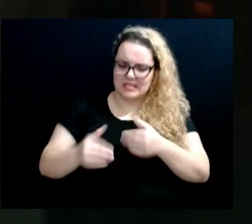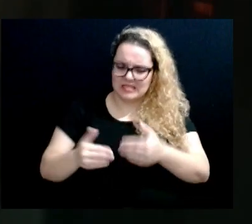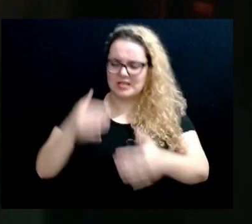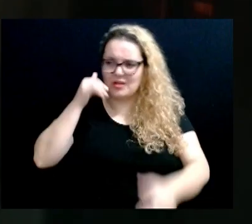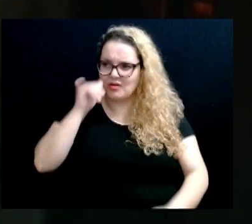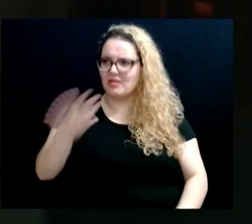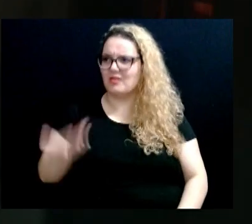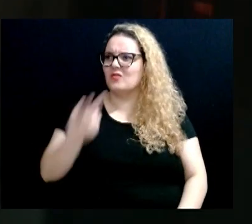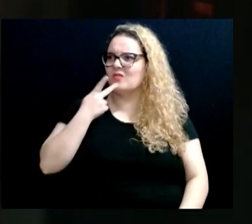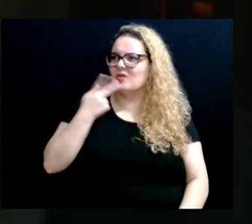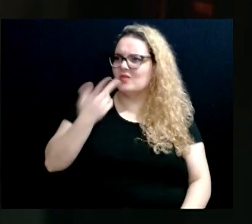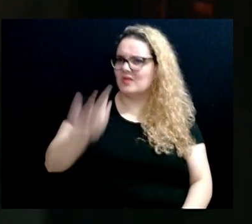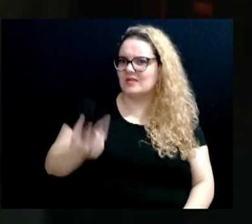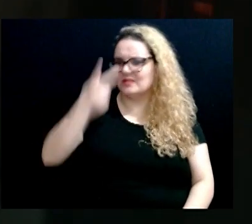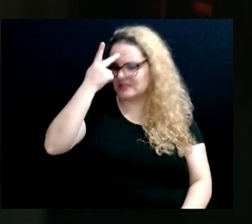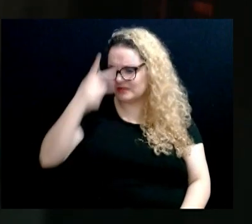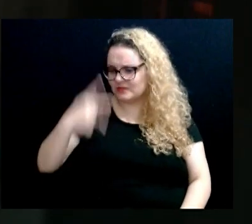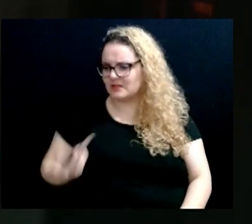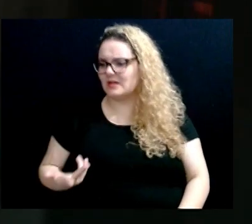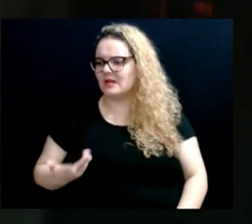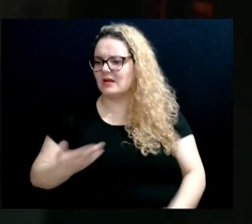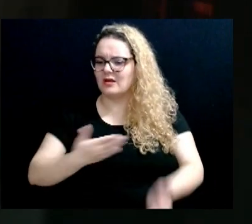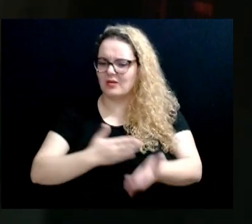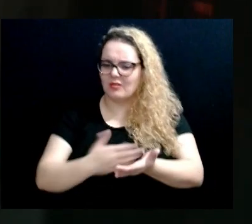passam a esconder